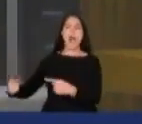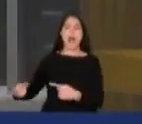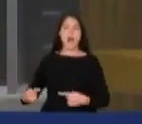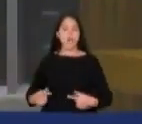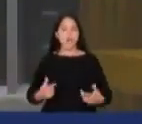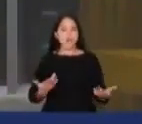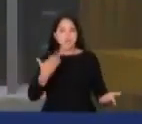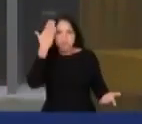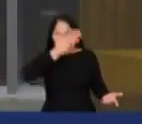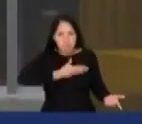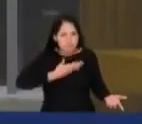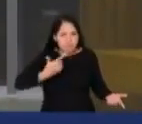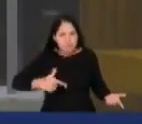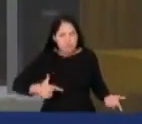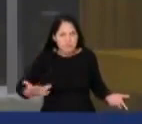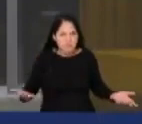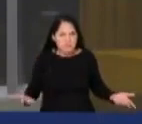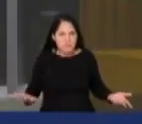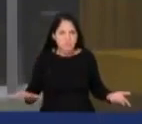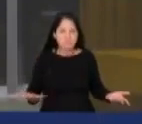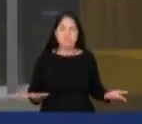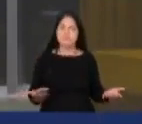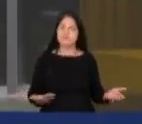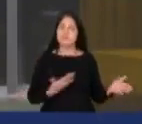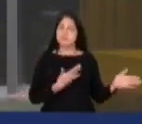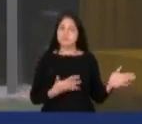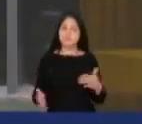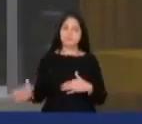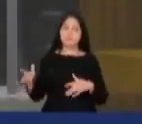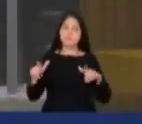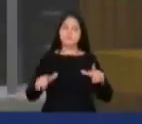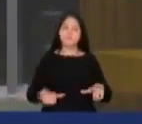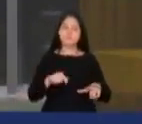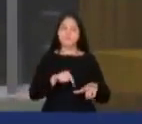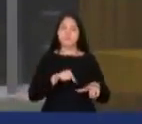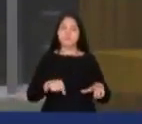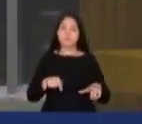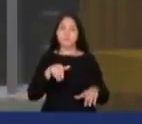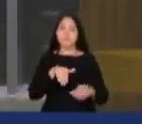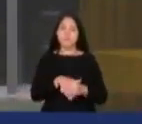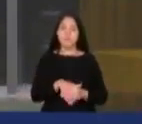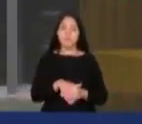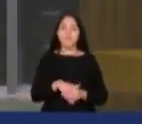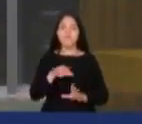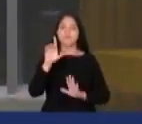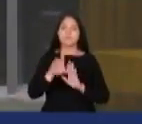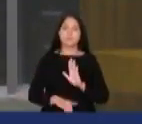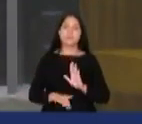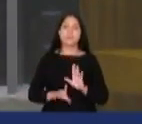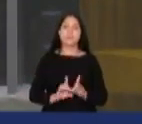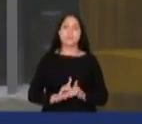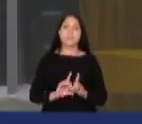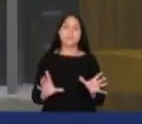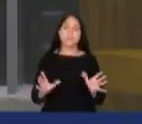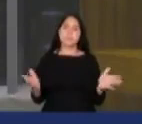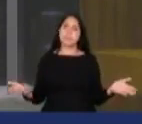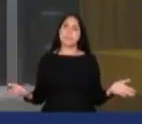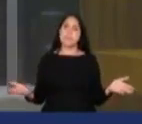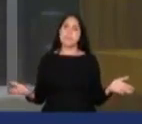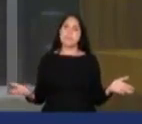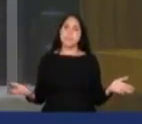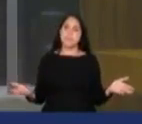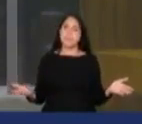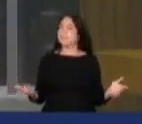provas questionam a lisura do processo eleitoral e o Estado Democrático de Direito. São intoleráveis as ameaças aos